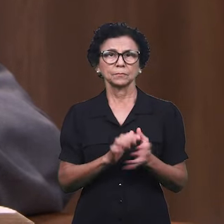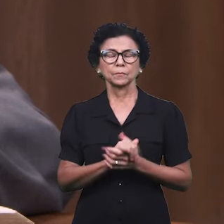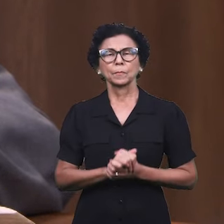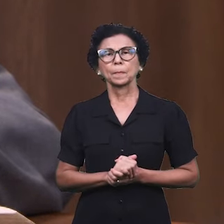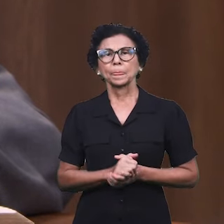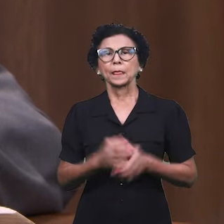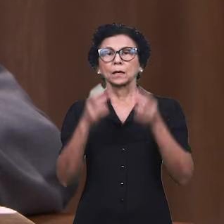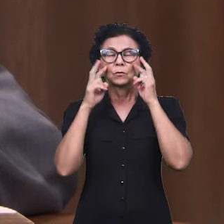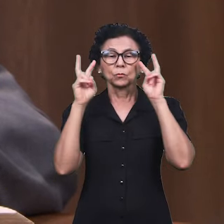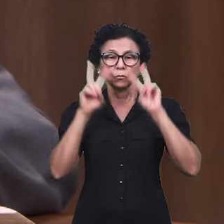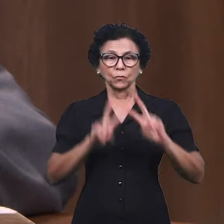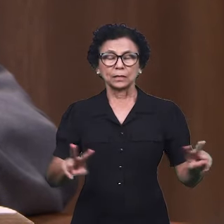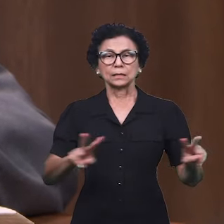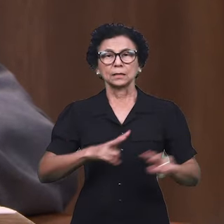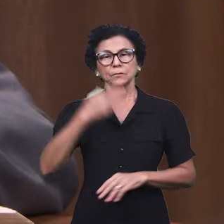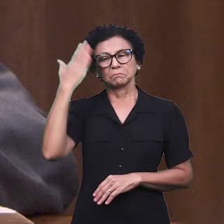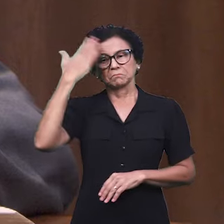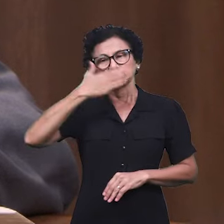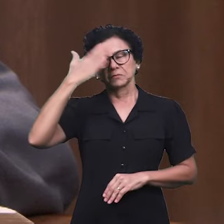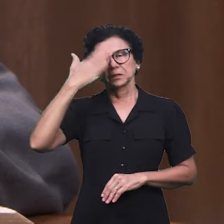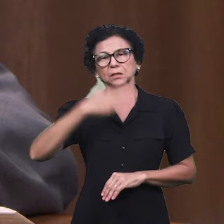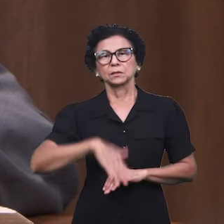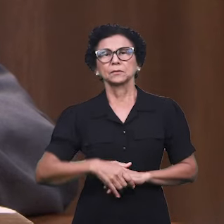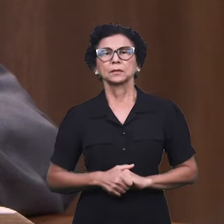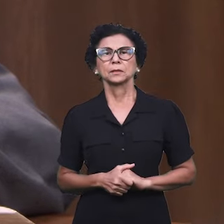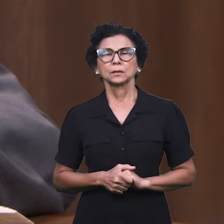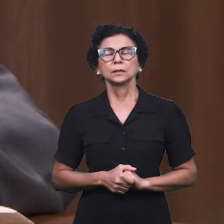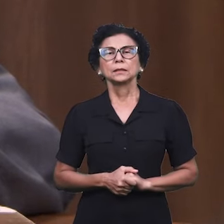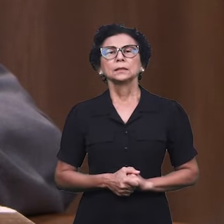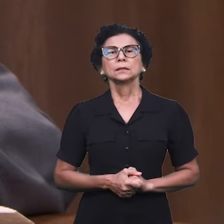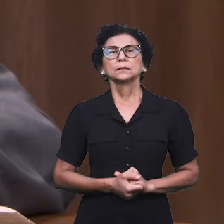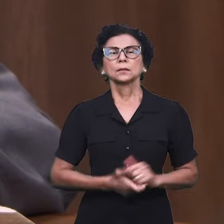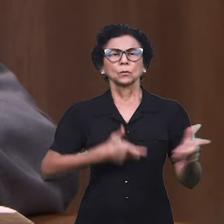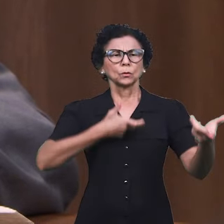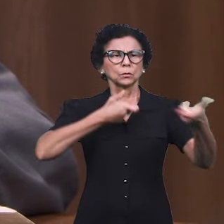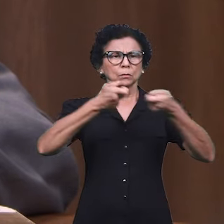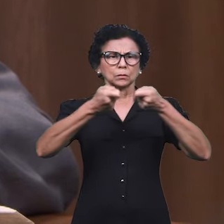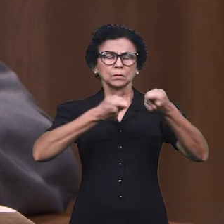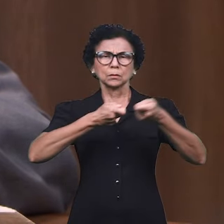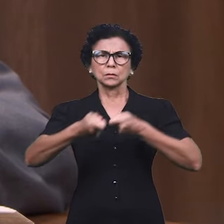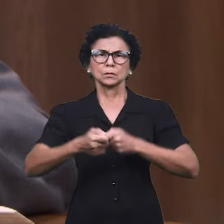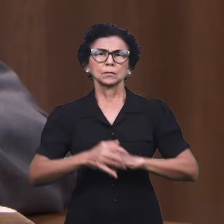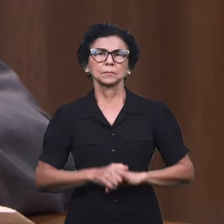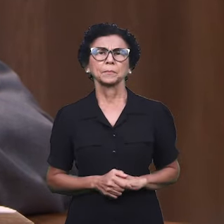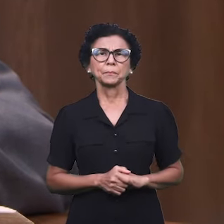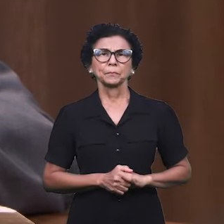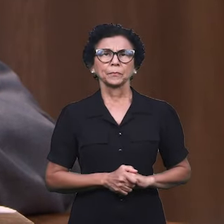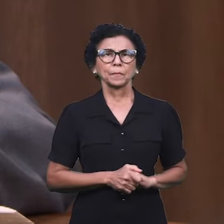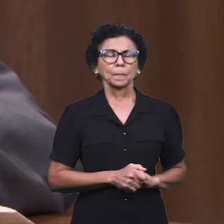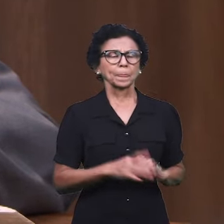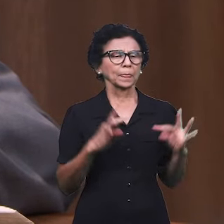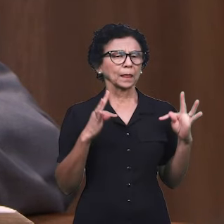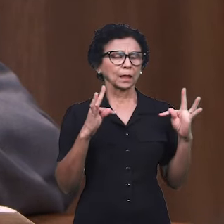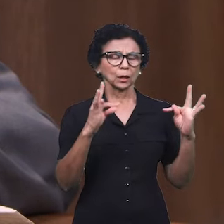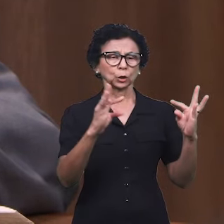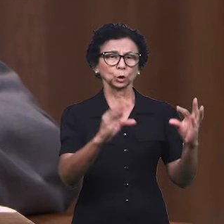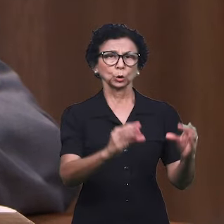sejam tronos, sejam dominações, sejam principados, sejam potestades, tudo